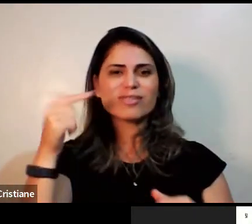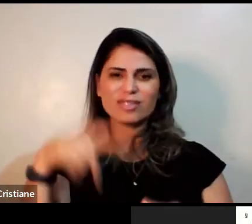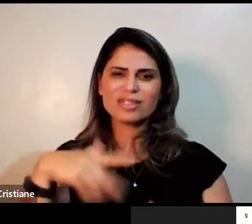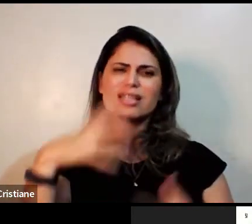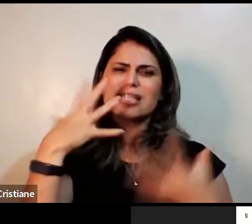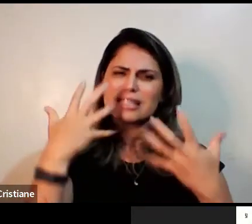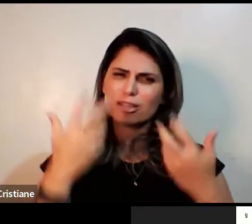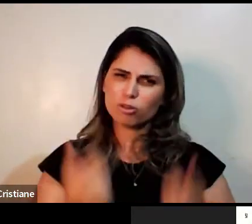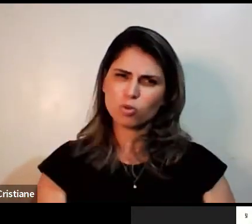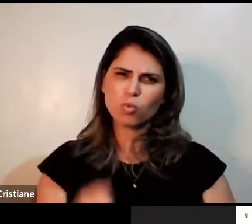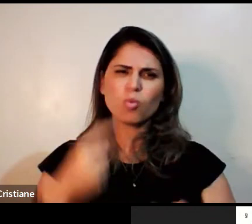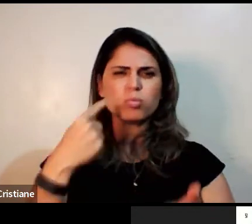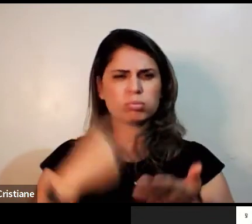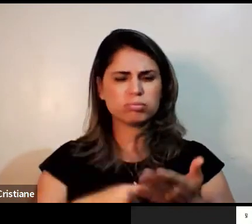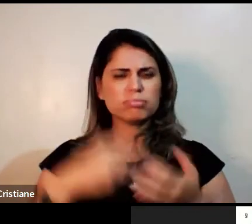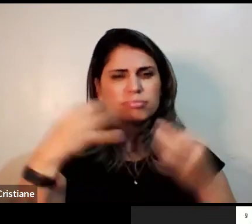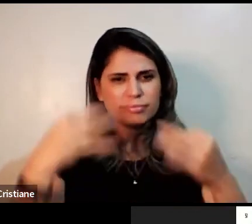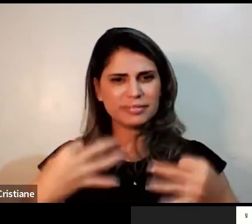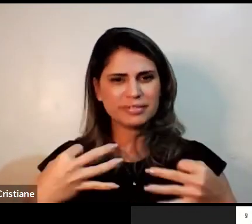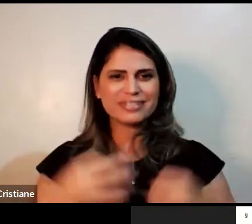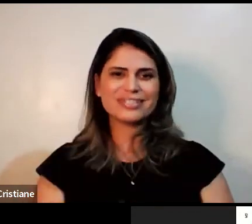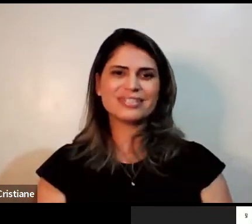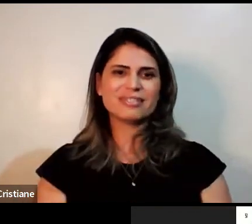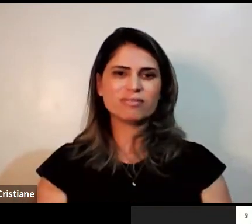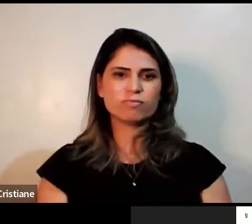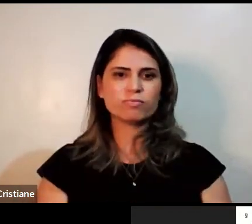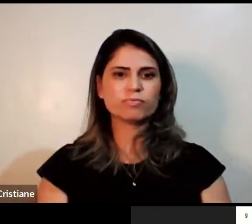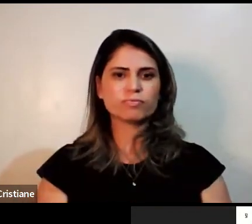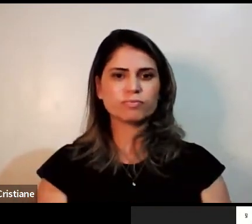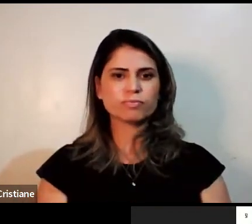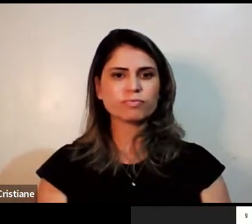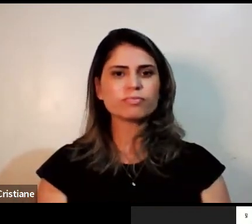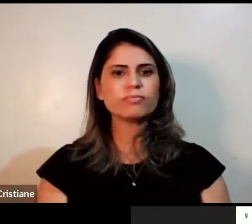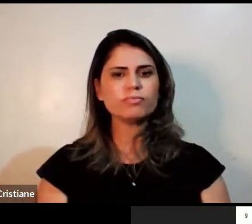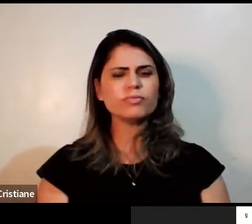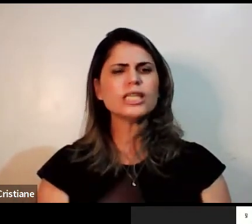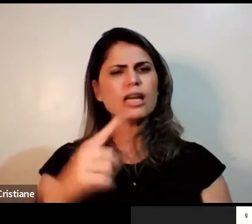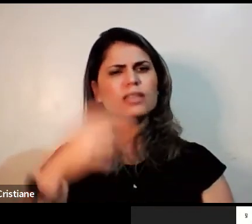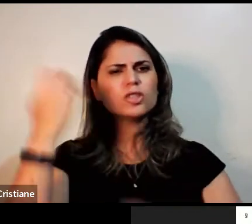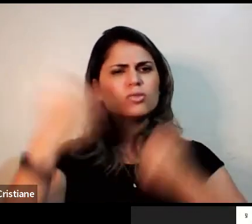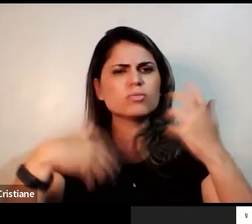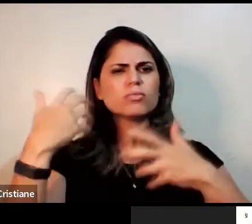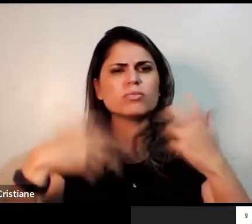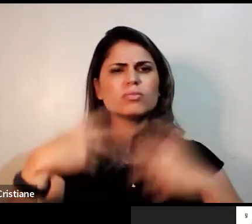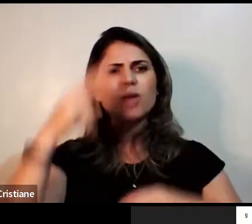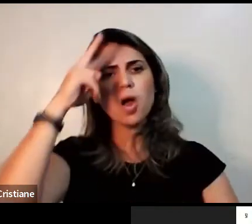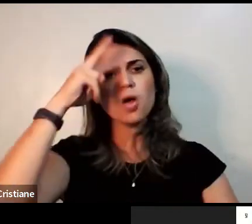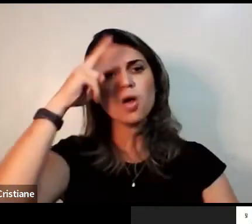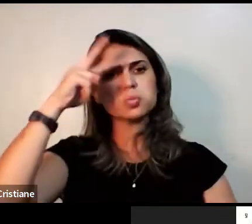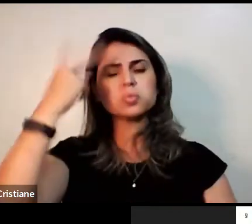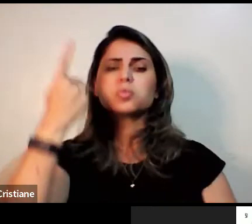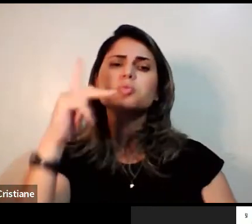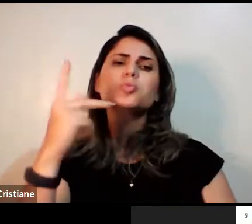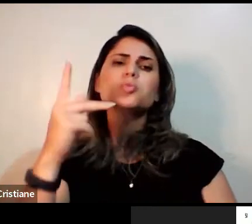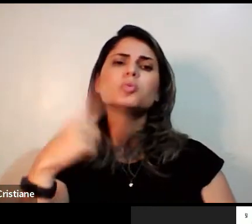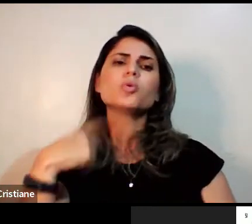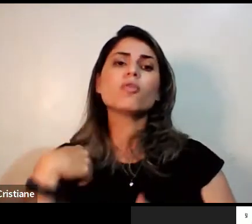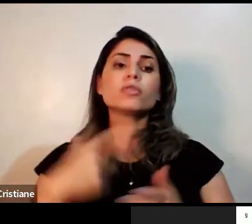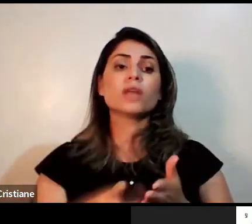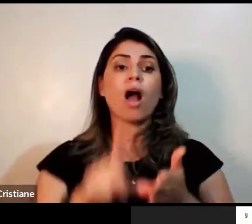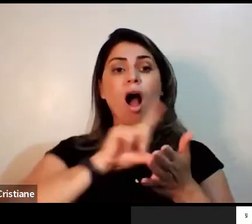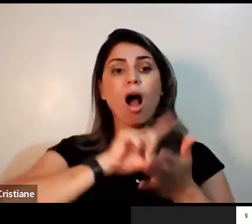aqui presente, né? Lorena, conta para nós qual o problema que você tem e como era antes desse